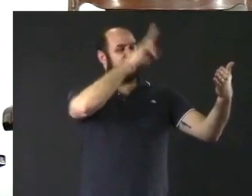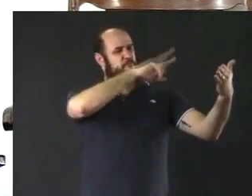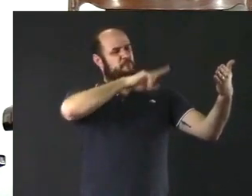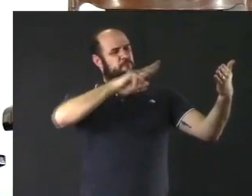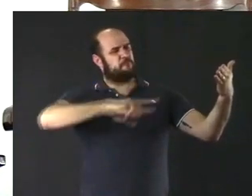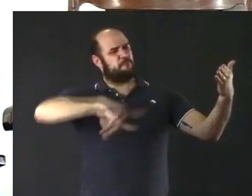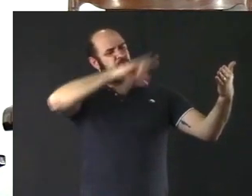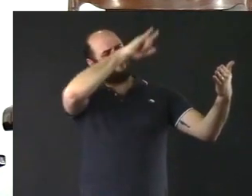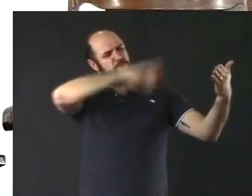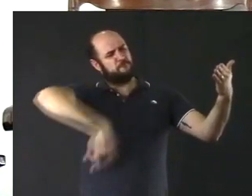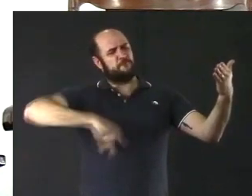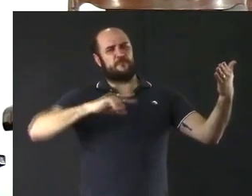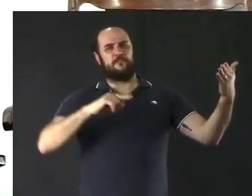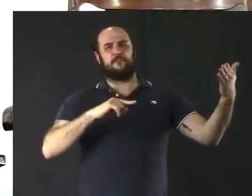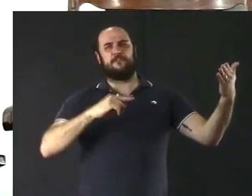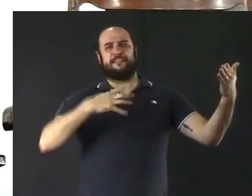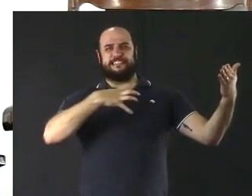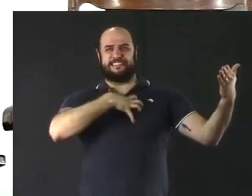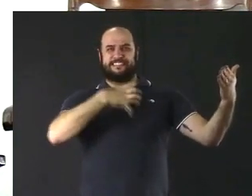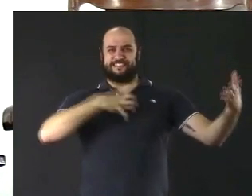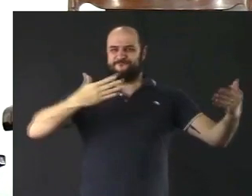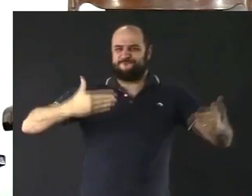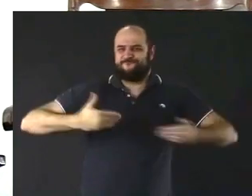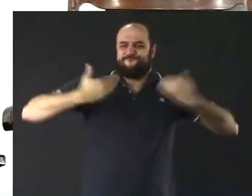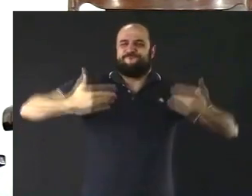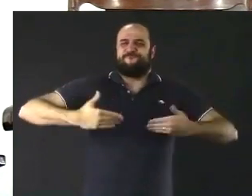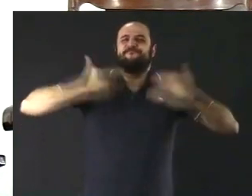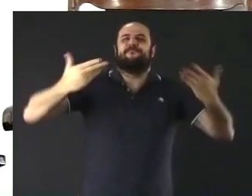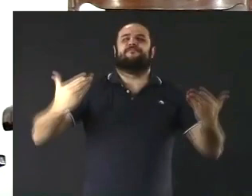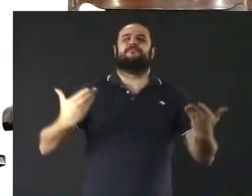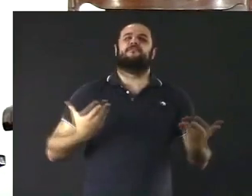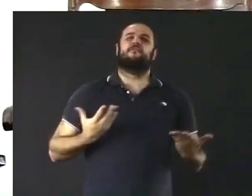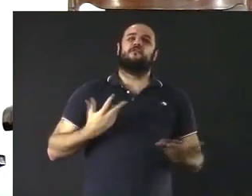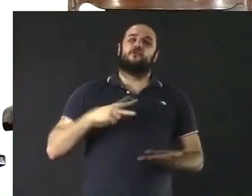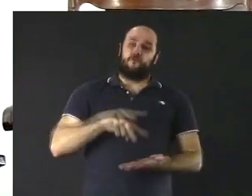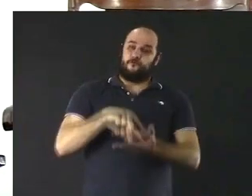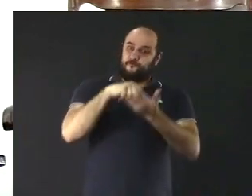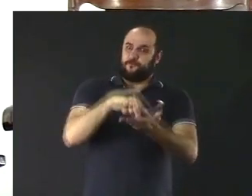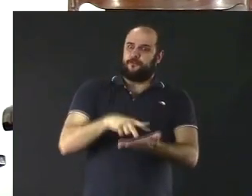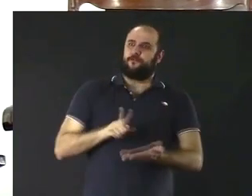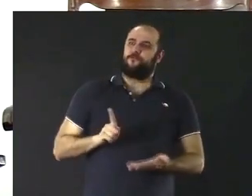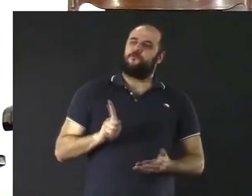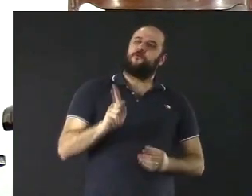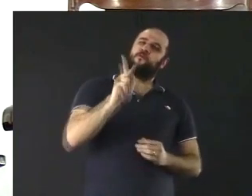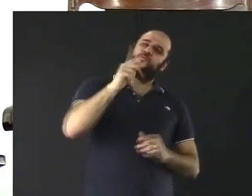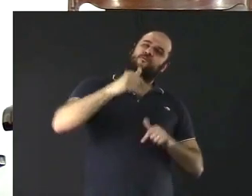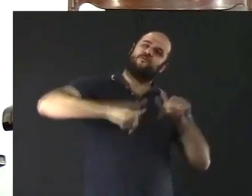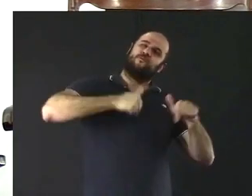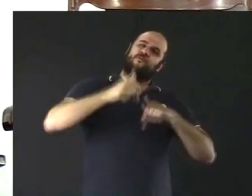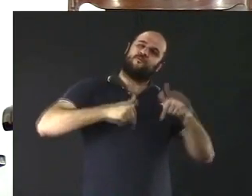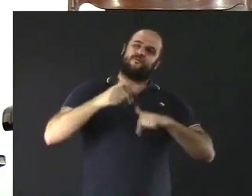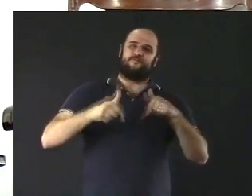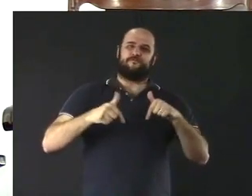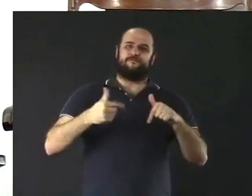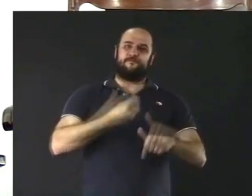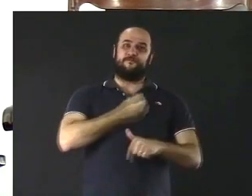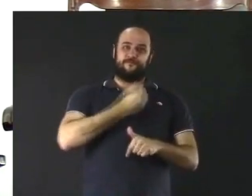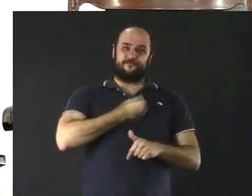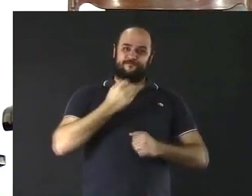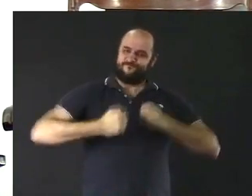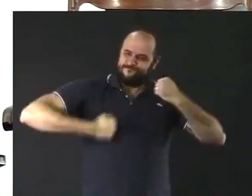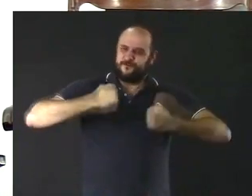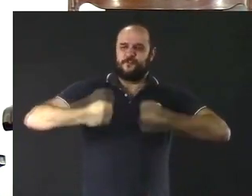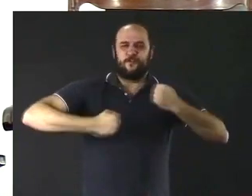ser motivados por elas a continuar percorrendo essa grande maratona.